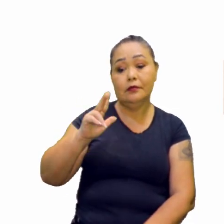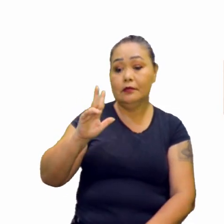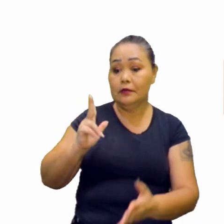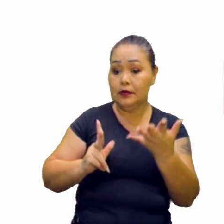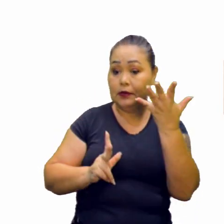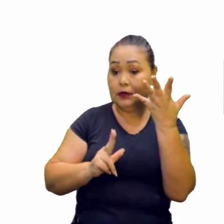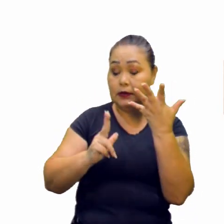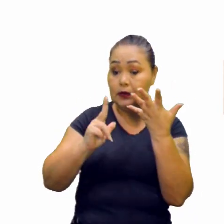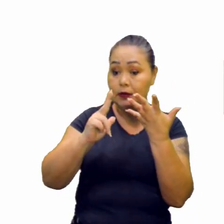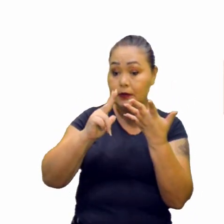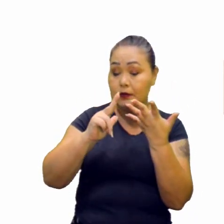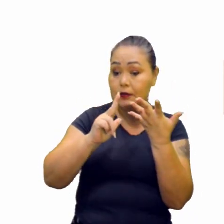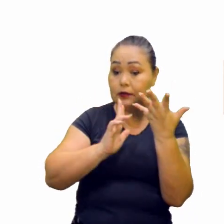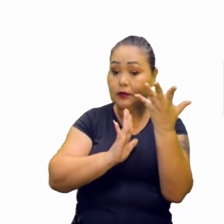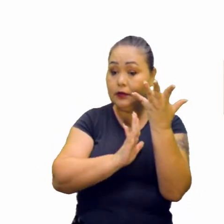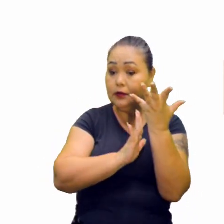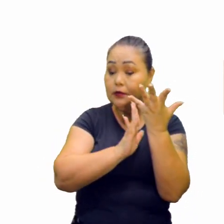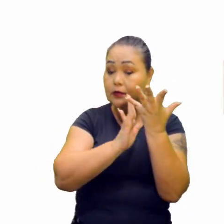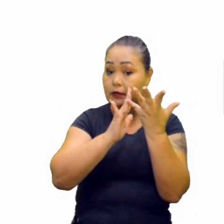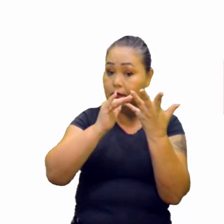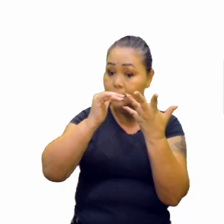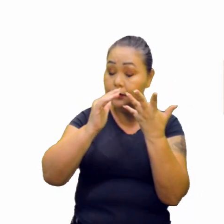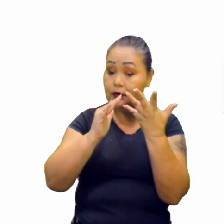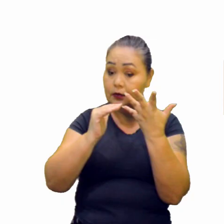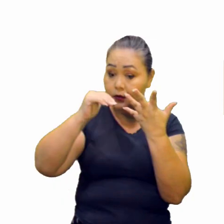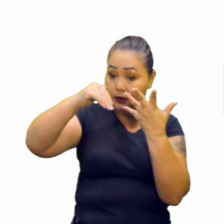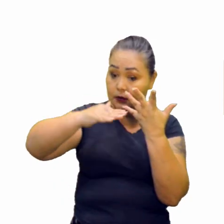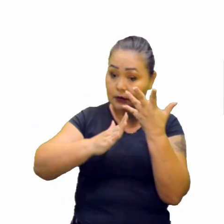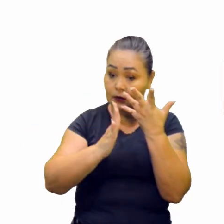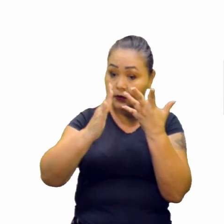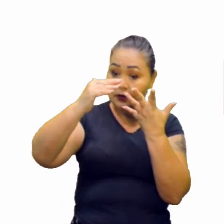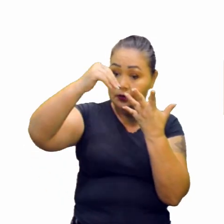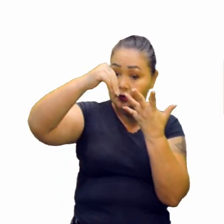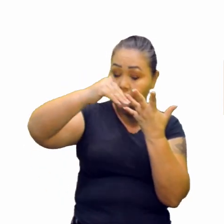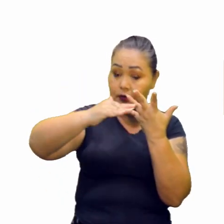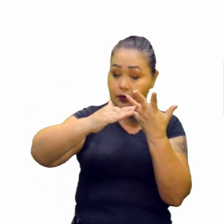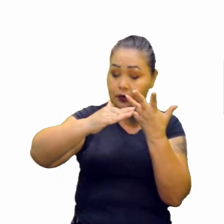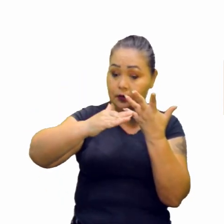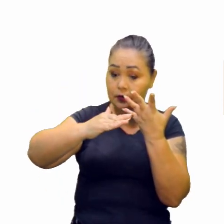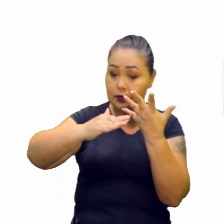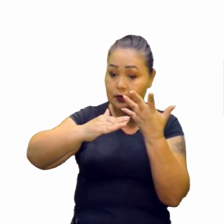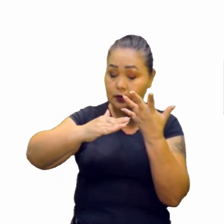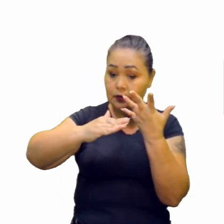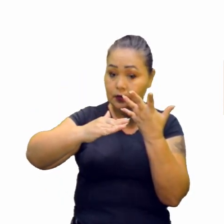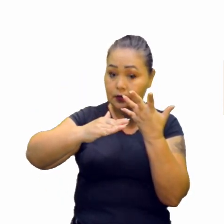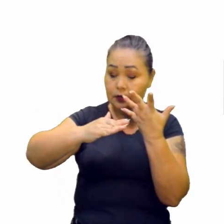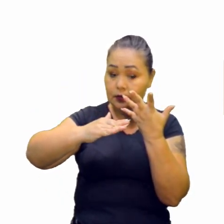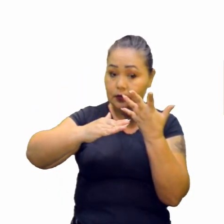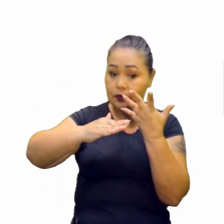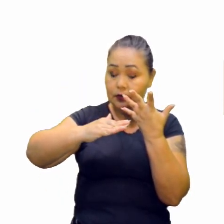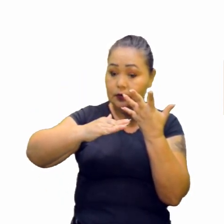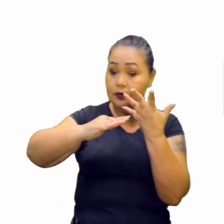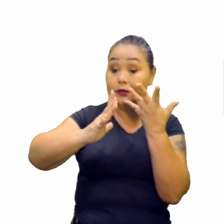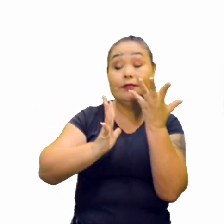convexa, côncava, tem a poda em taça.